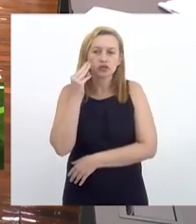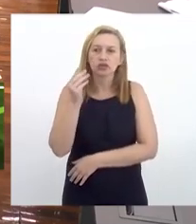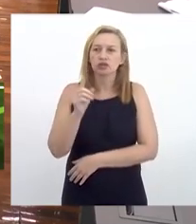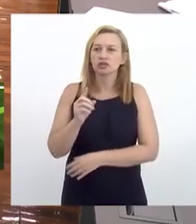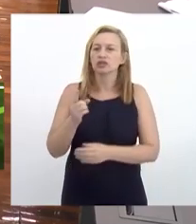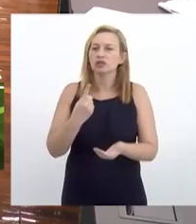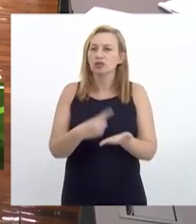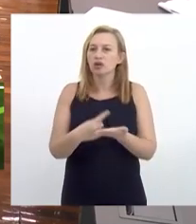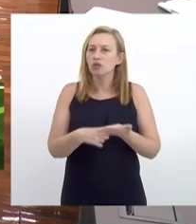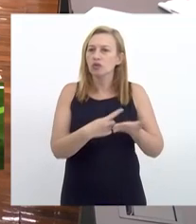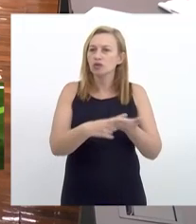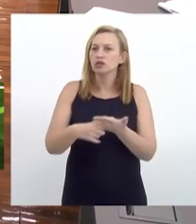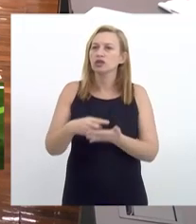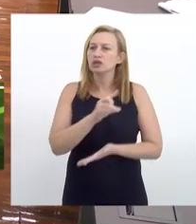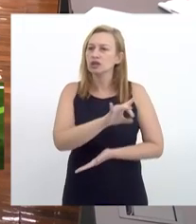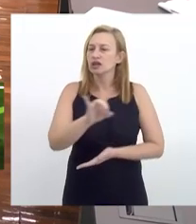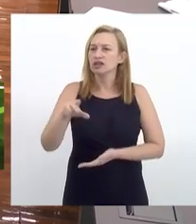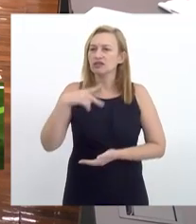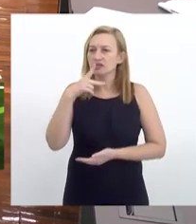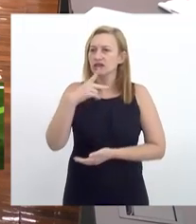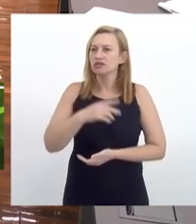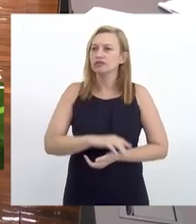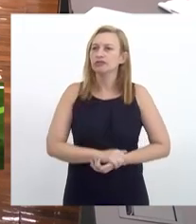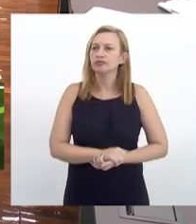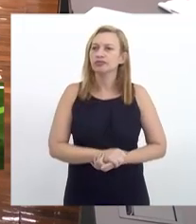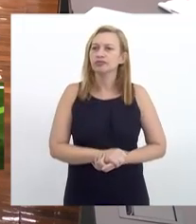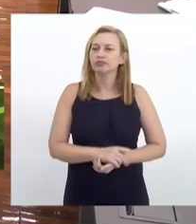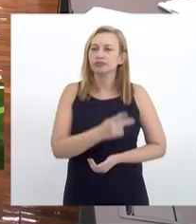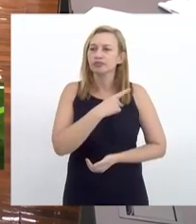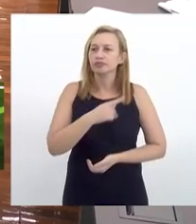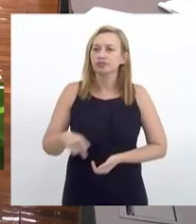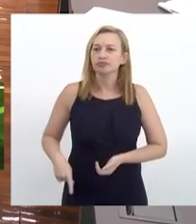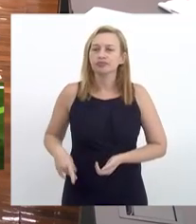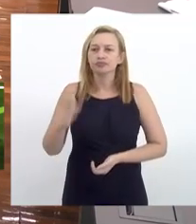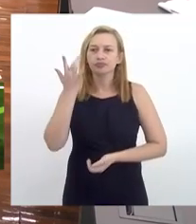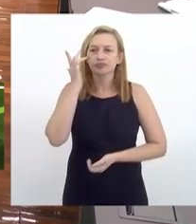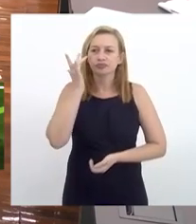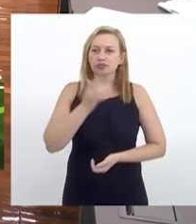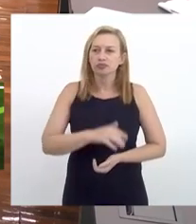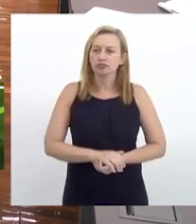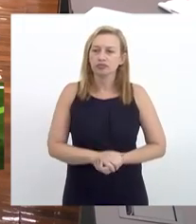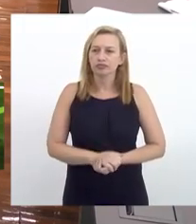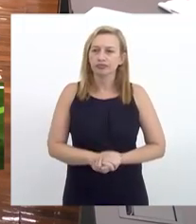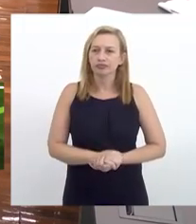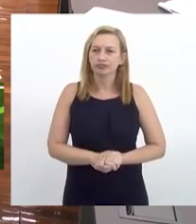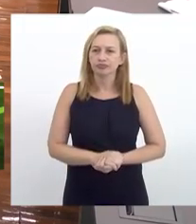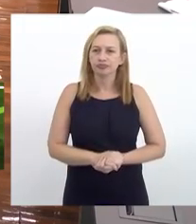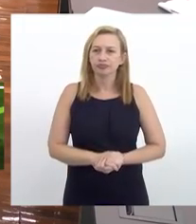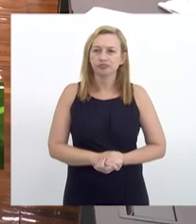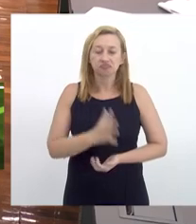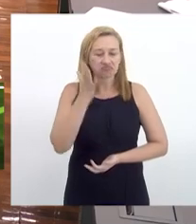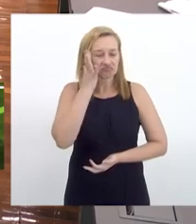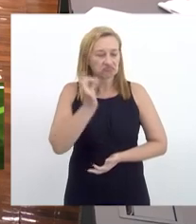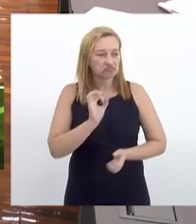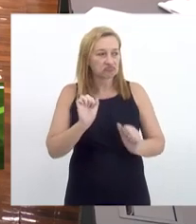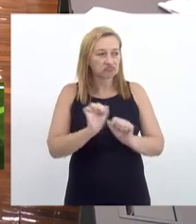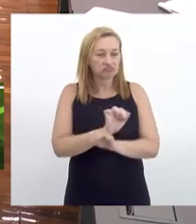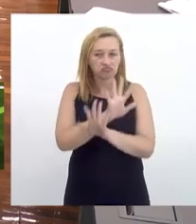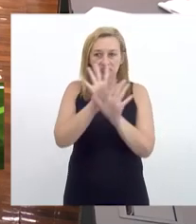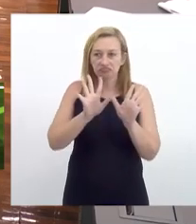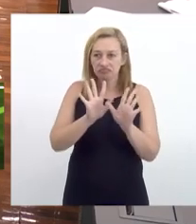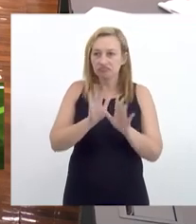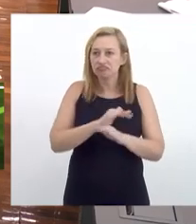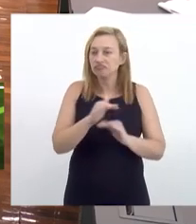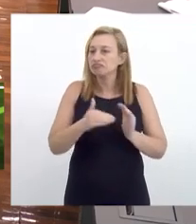acordos De cada fala Obrigado Presidente Acho que Eu não sei Se está claro Para todo mundo